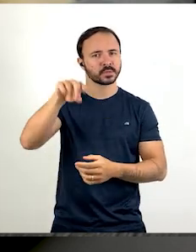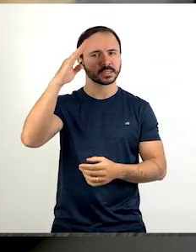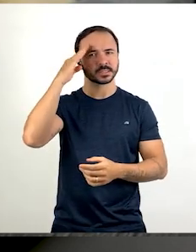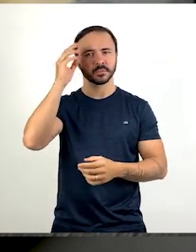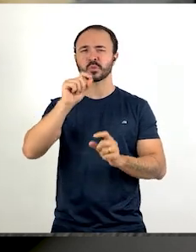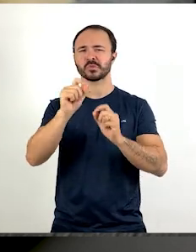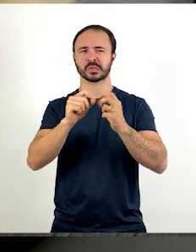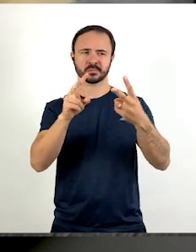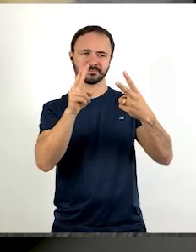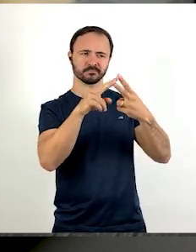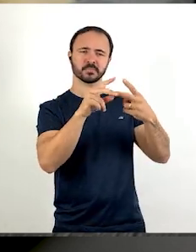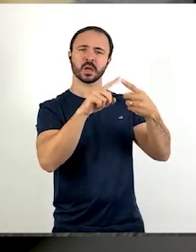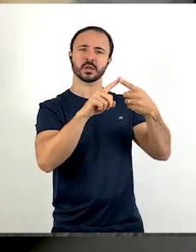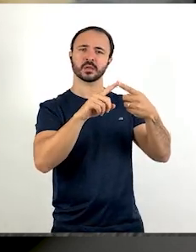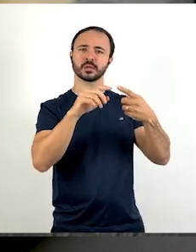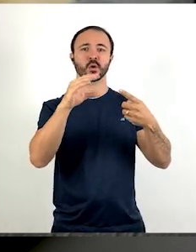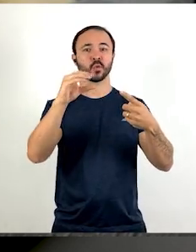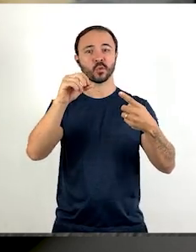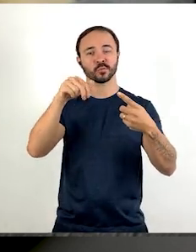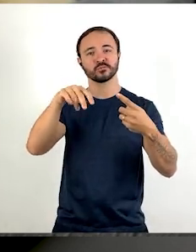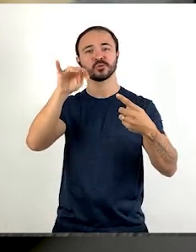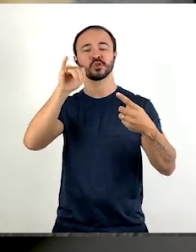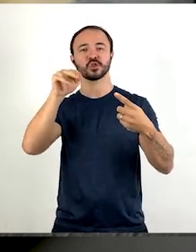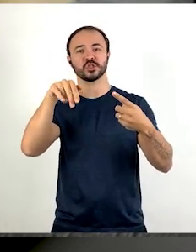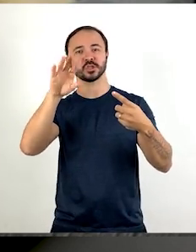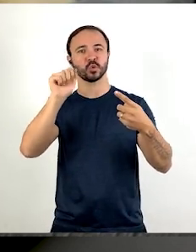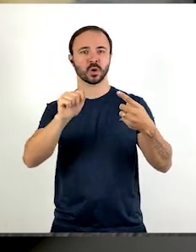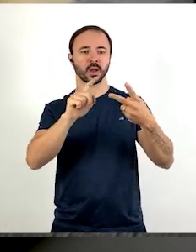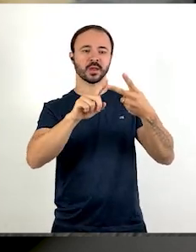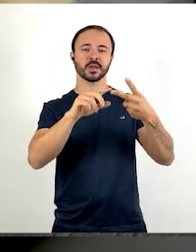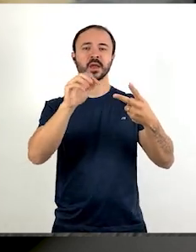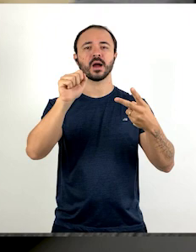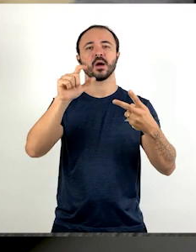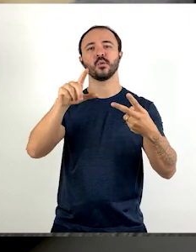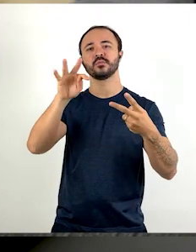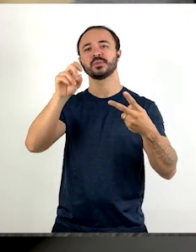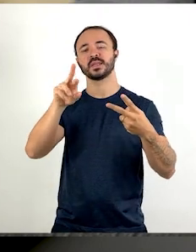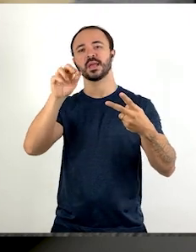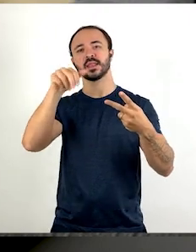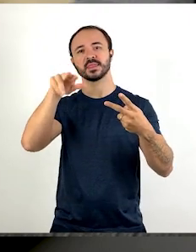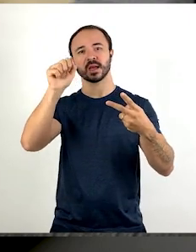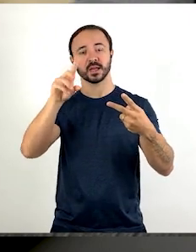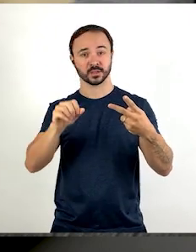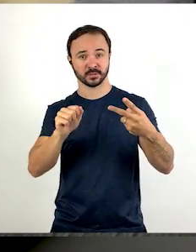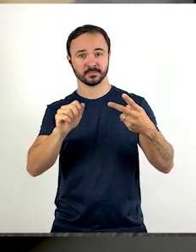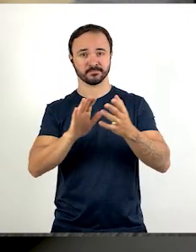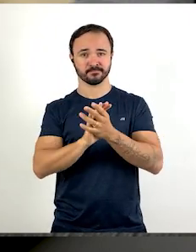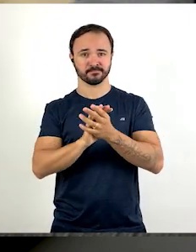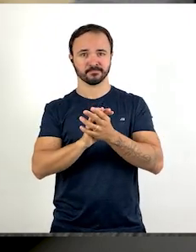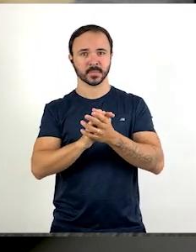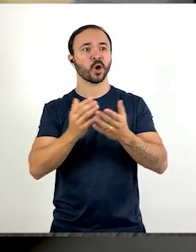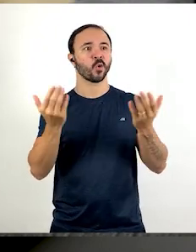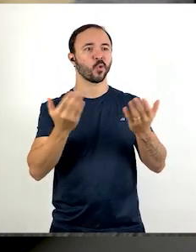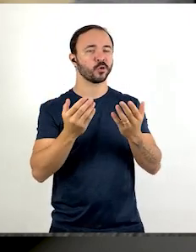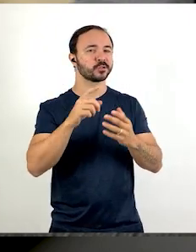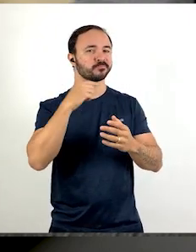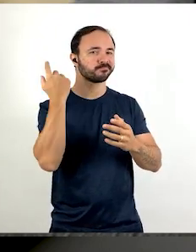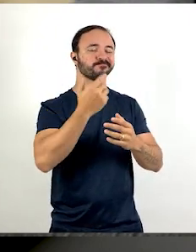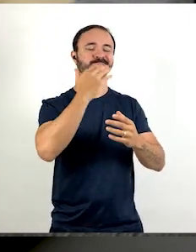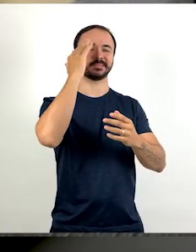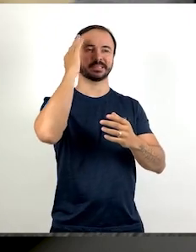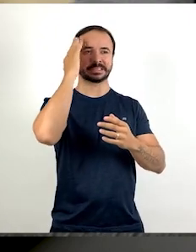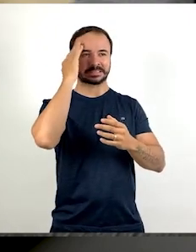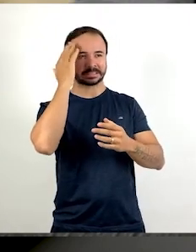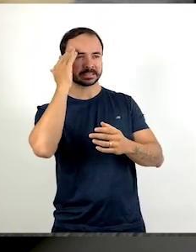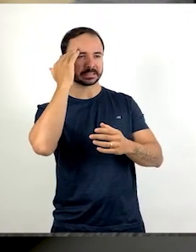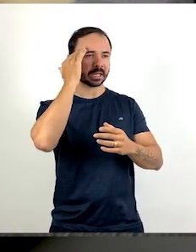é corrente contínua e corrente alternada? Na aula de hoje vamos entender melhor essas